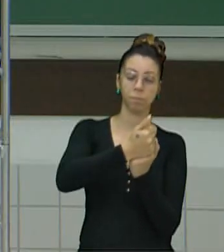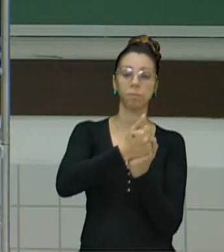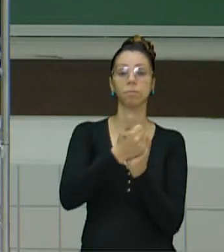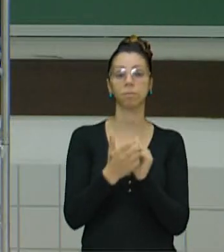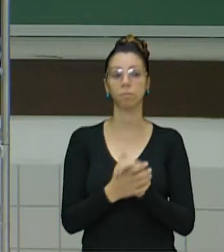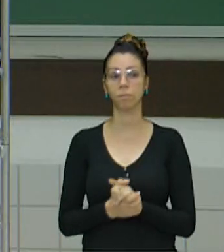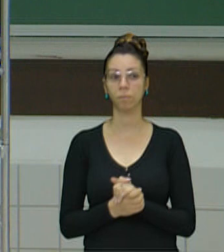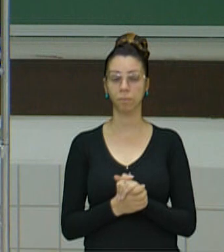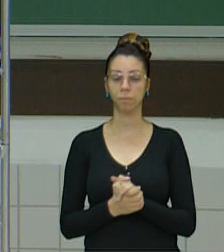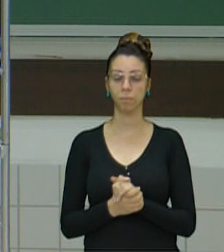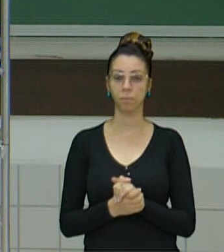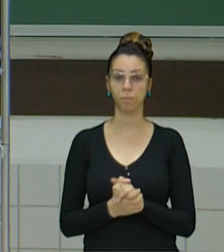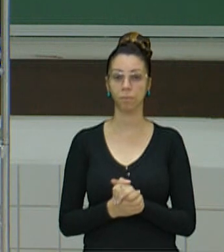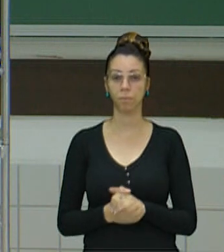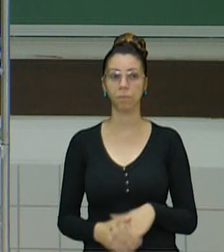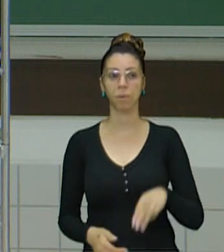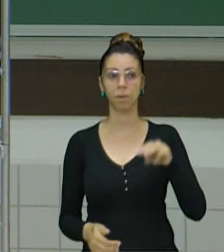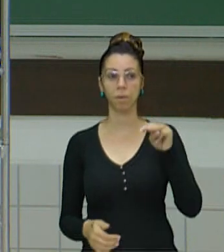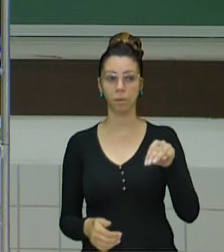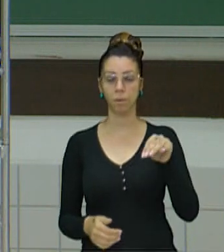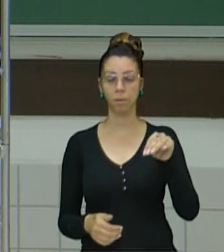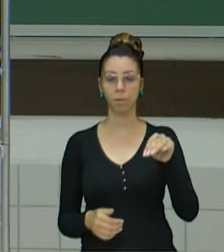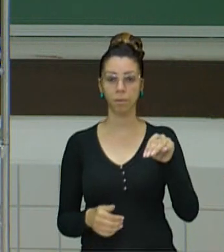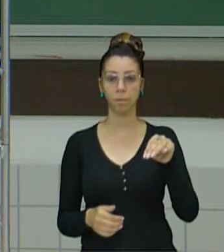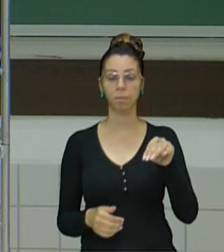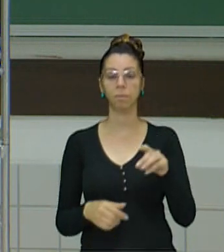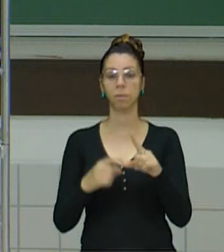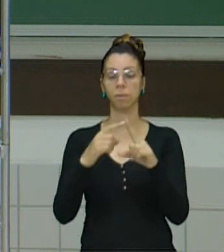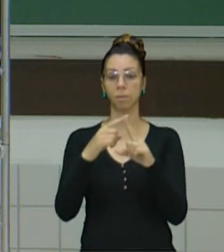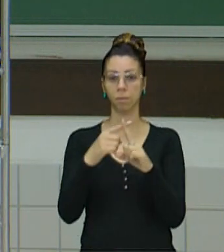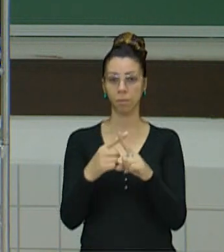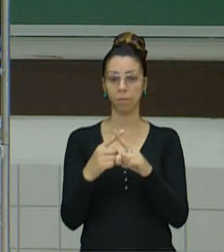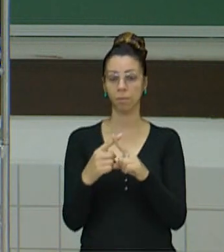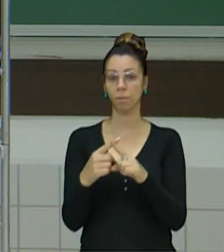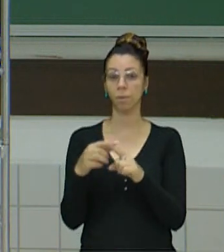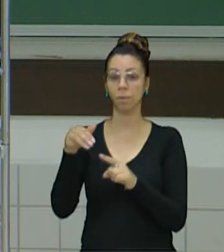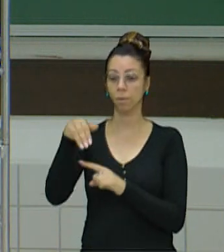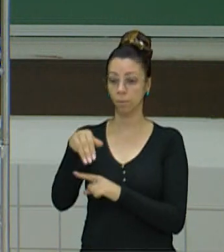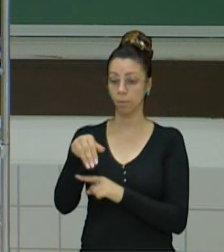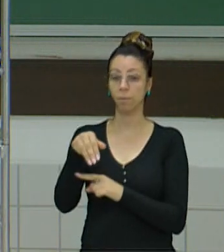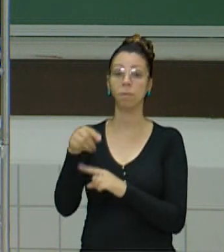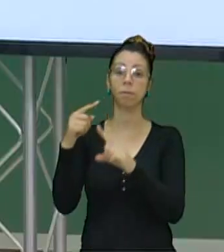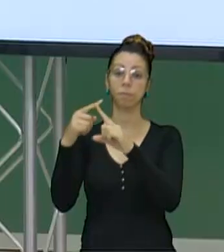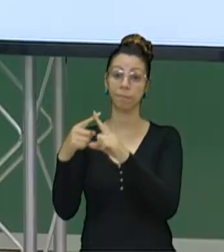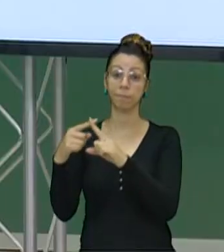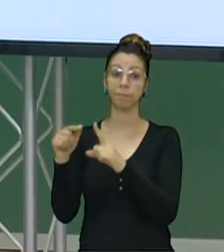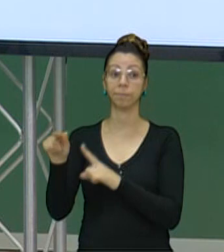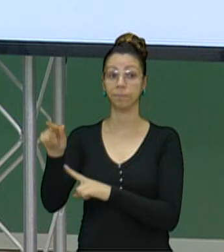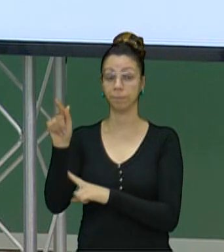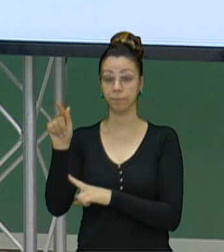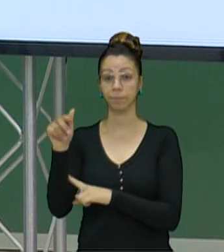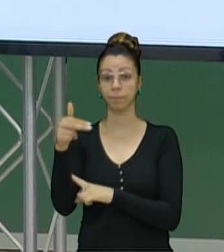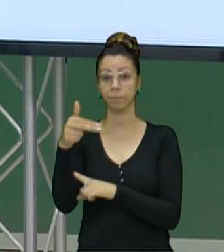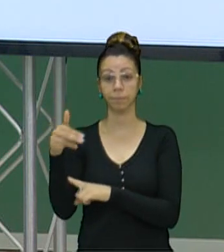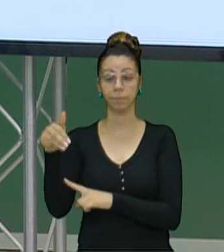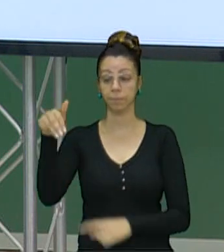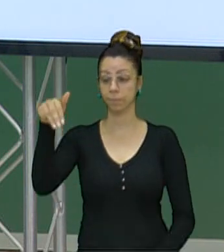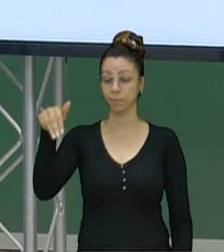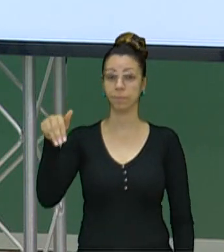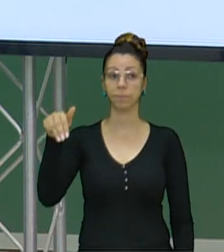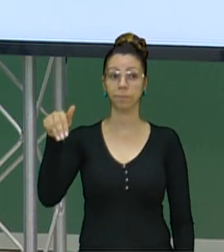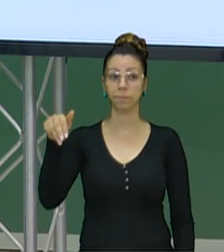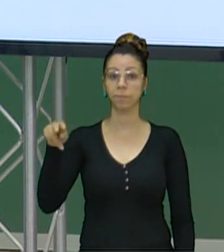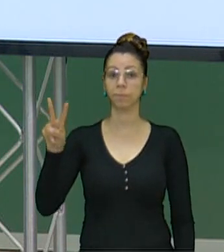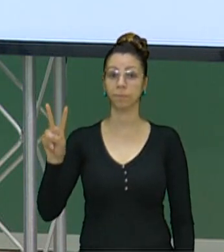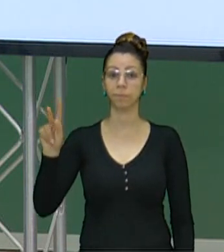certo? Então, μ vezes, né, coeficiente de atrito vezes a massa vezes a gravidade é igual a massa vezes